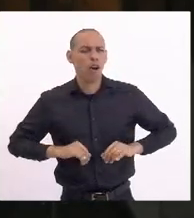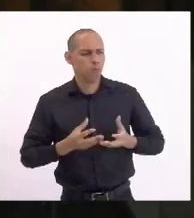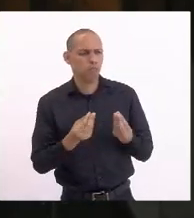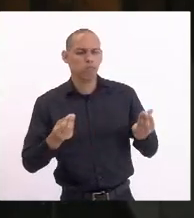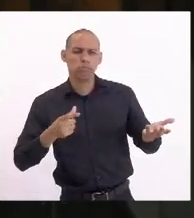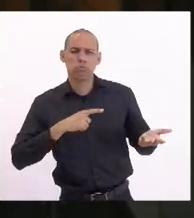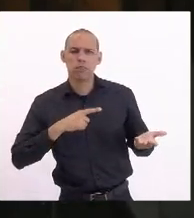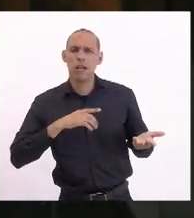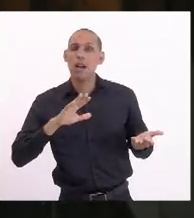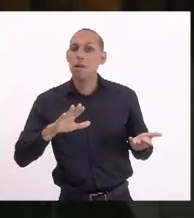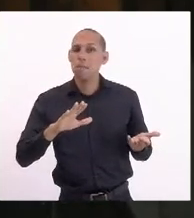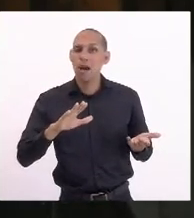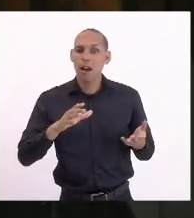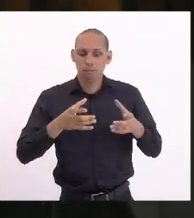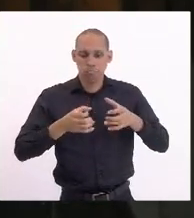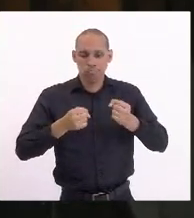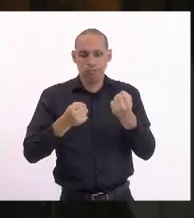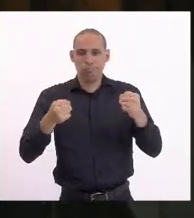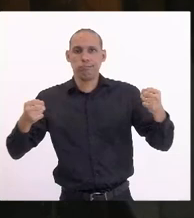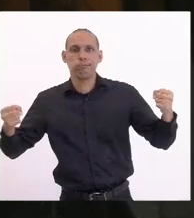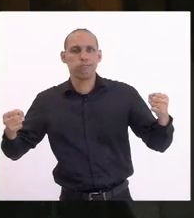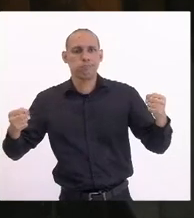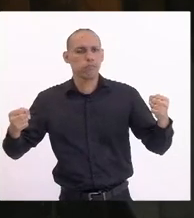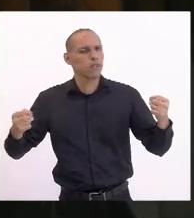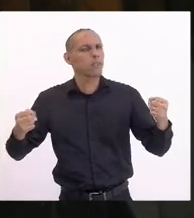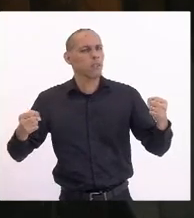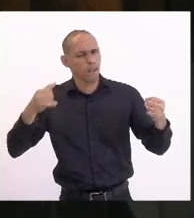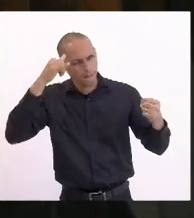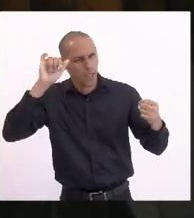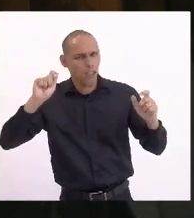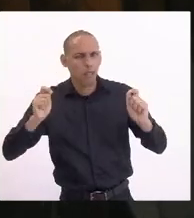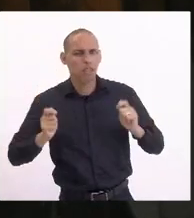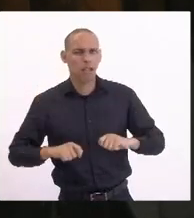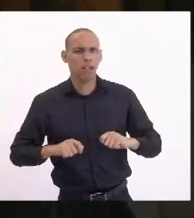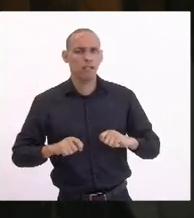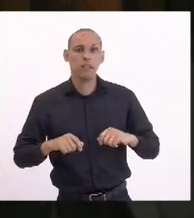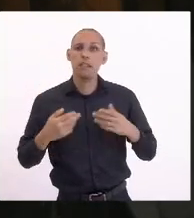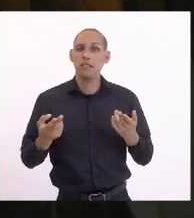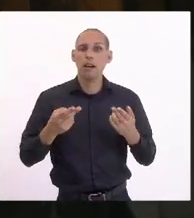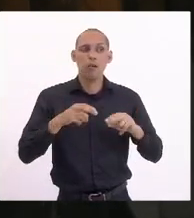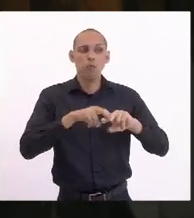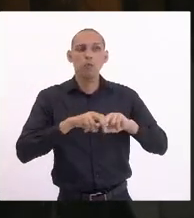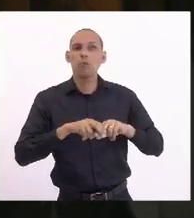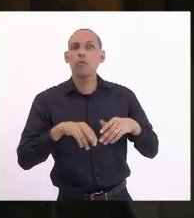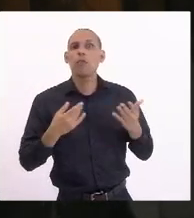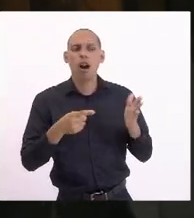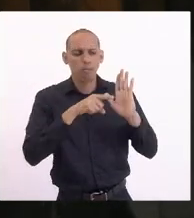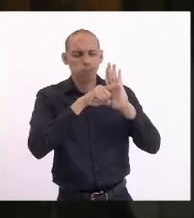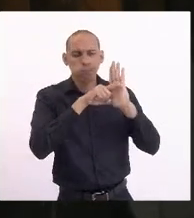aquela dimensão. Para apurar as causas e também de que forma